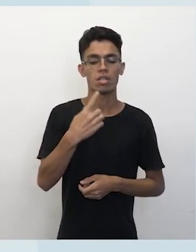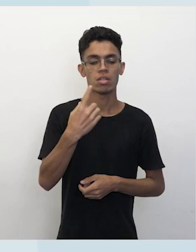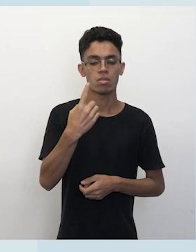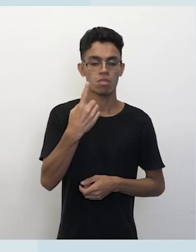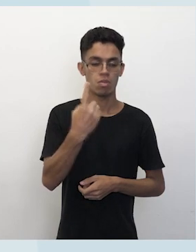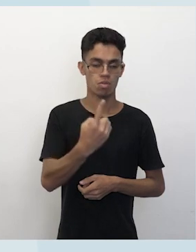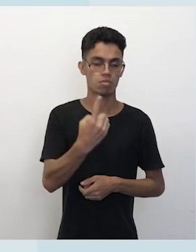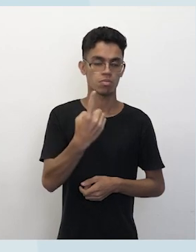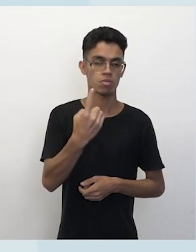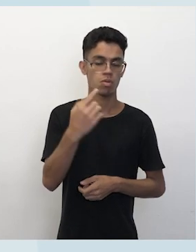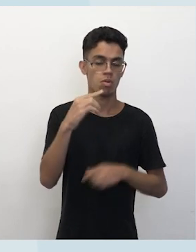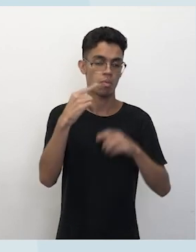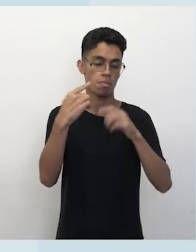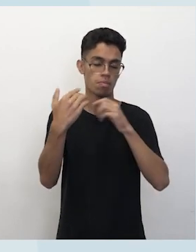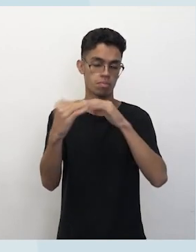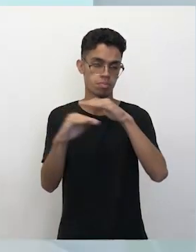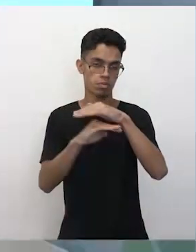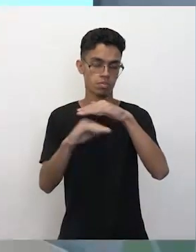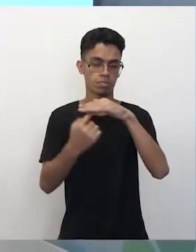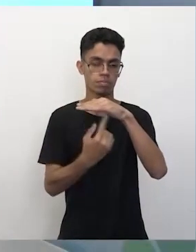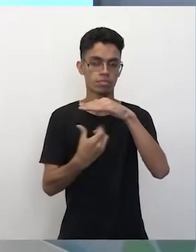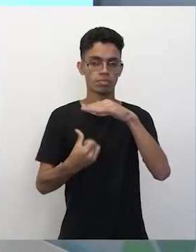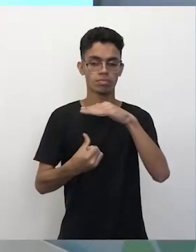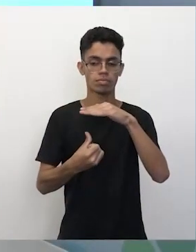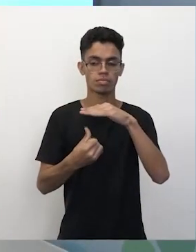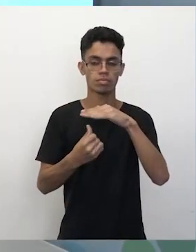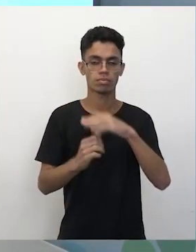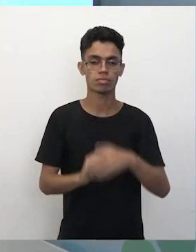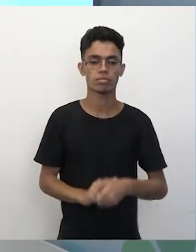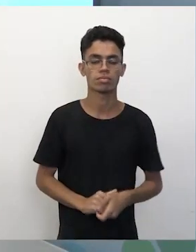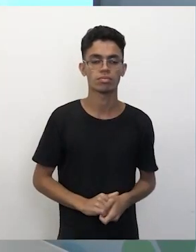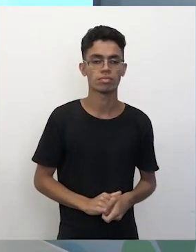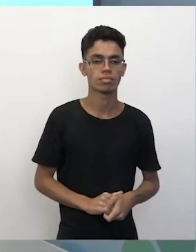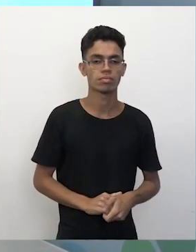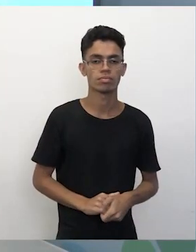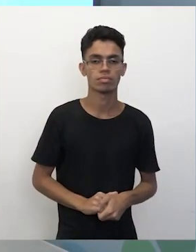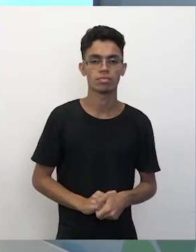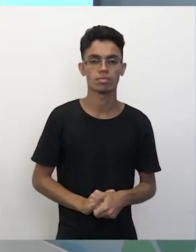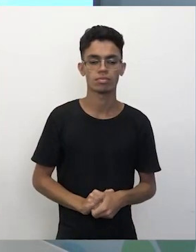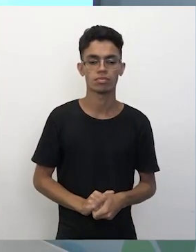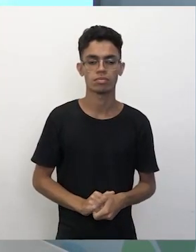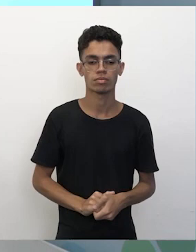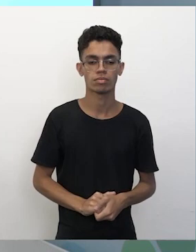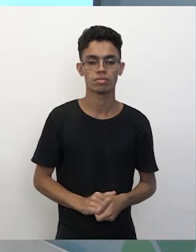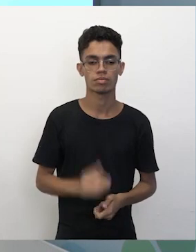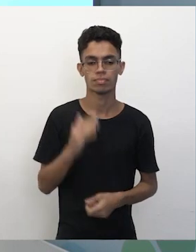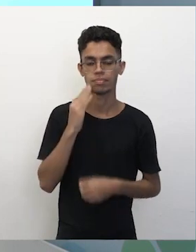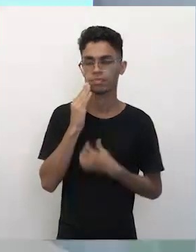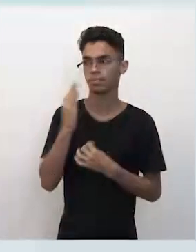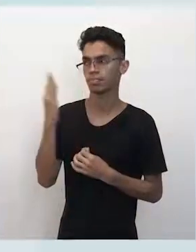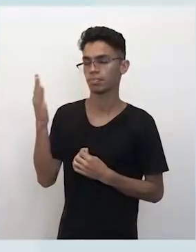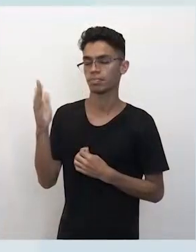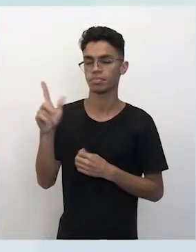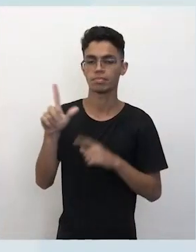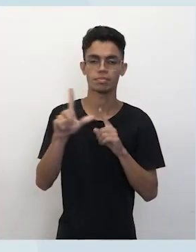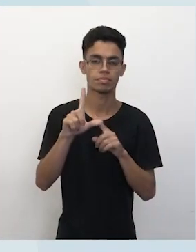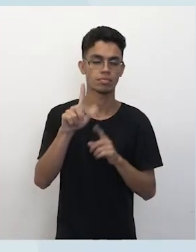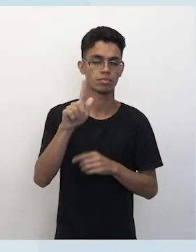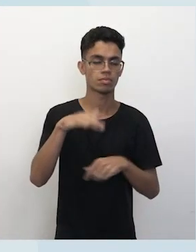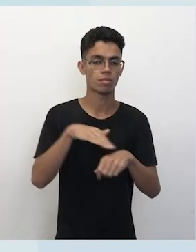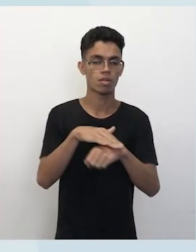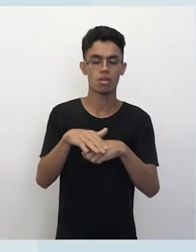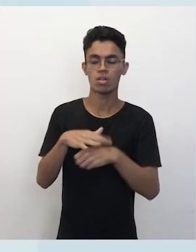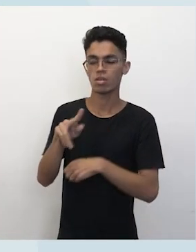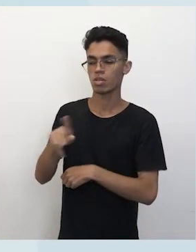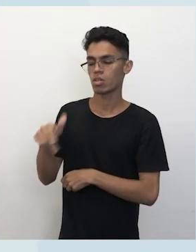sobre 16, 16 avos, beleza? Tá? Então, é isso, tá? Olha lá, na letra G, eu estava conversando com a professora